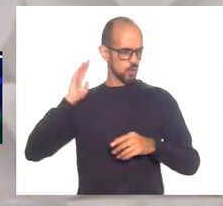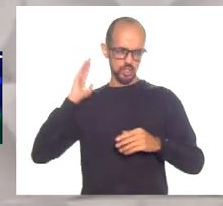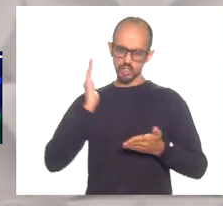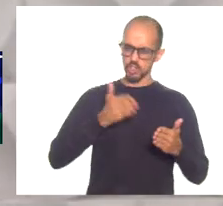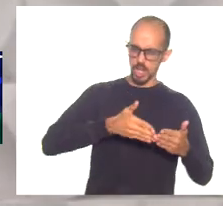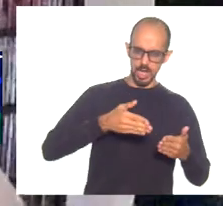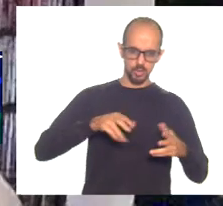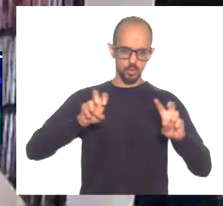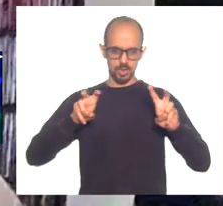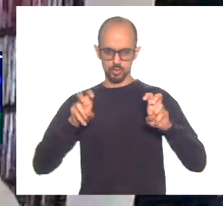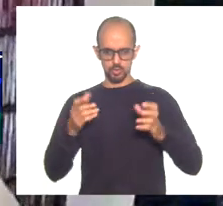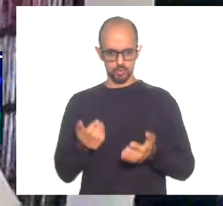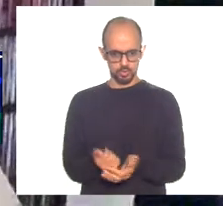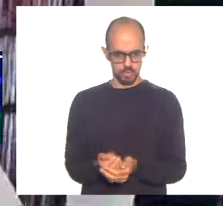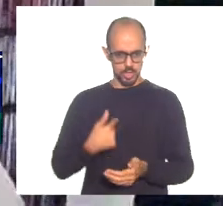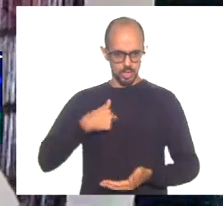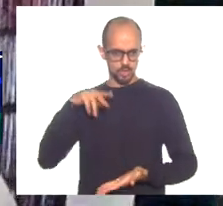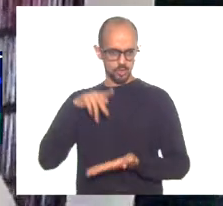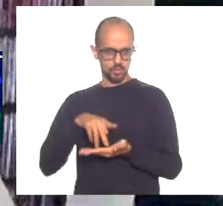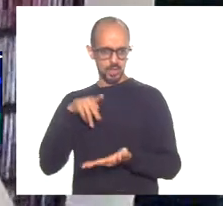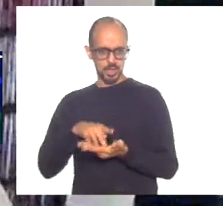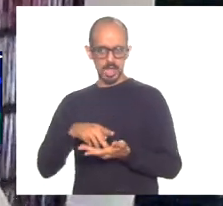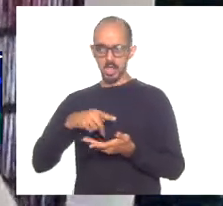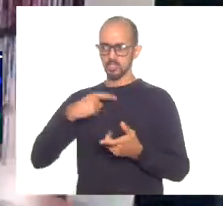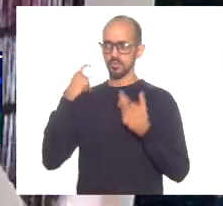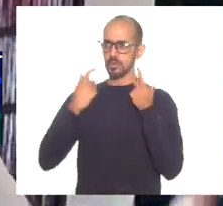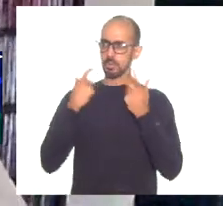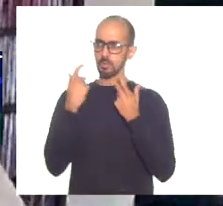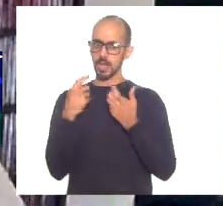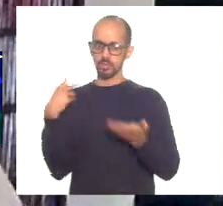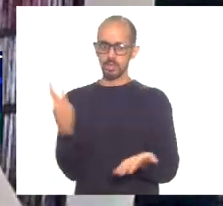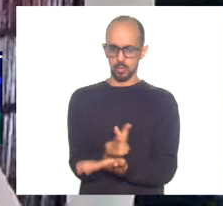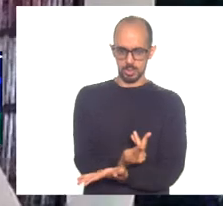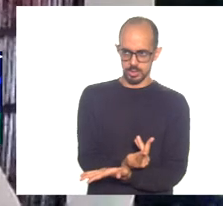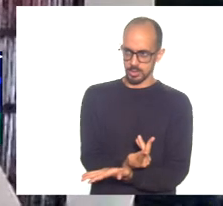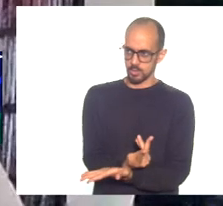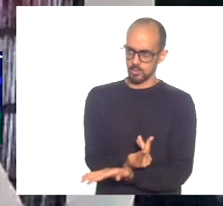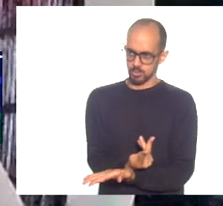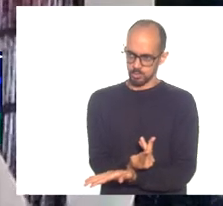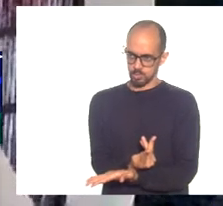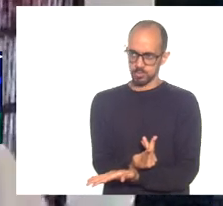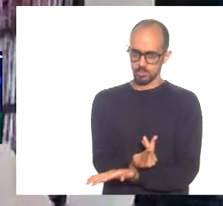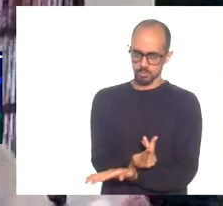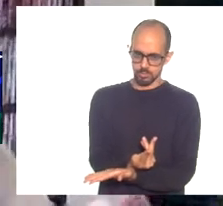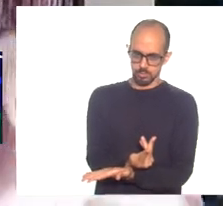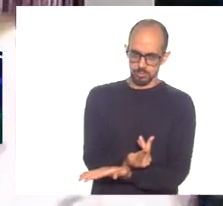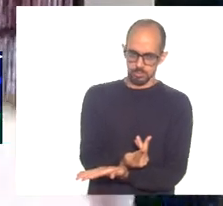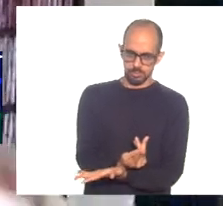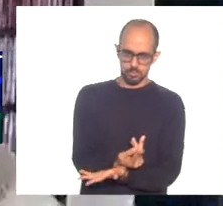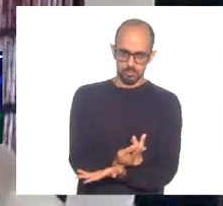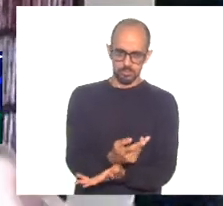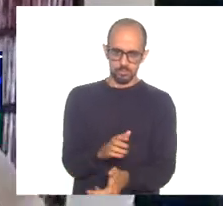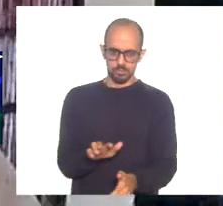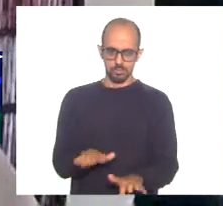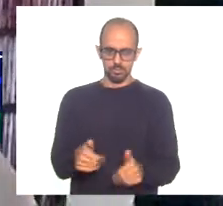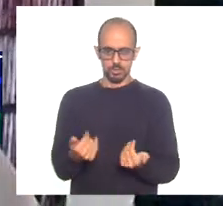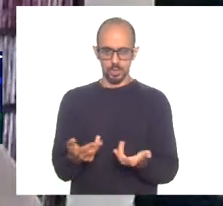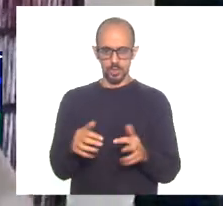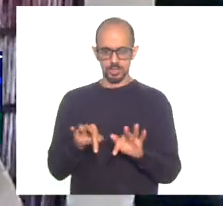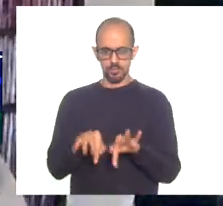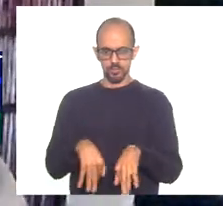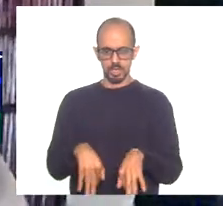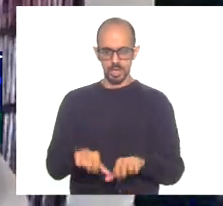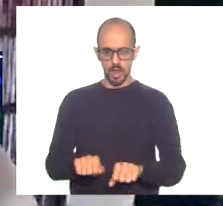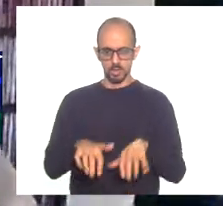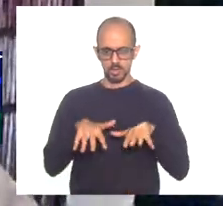É eu realmente fico preocupado com que tá acontecendo quer dizer esse final da